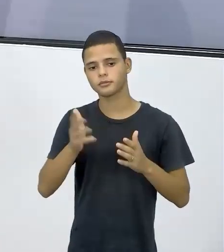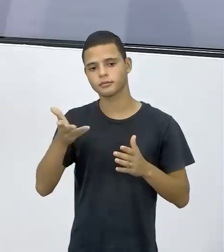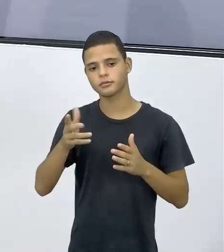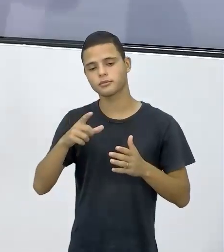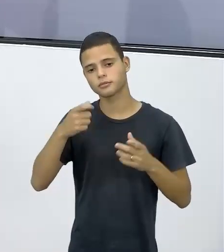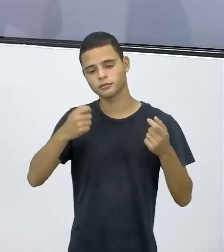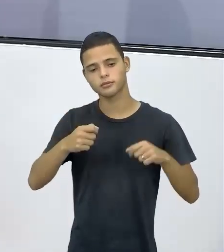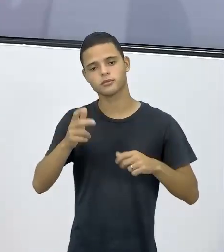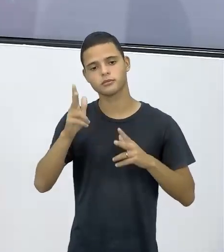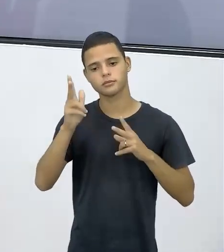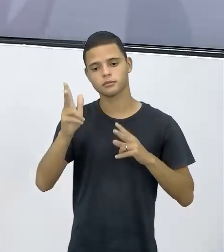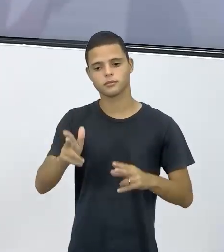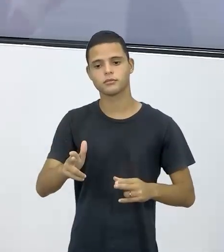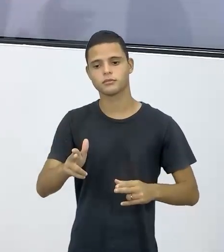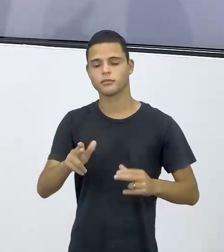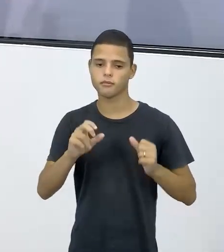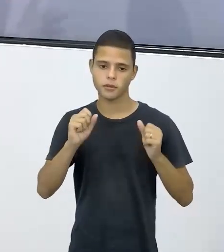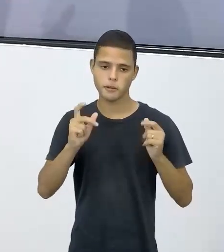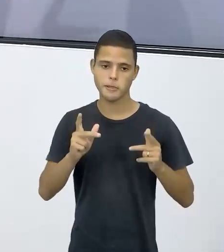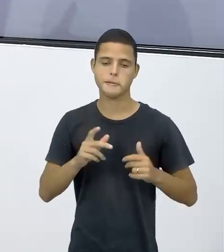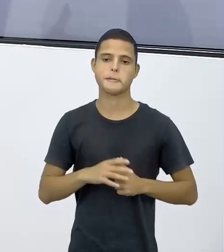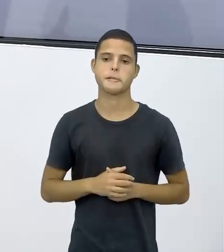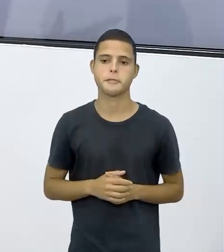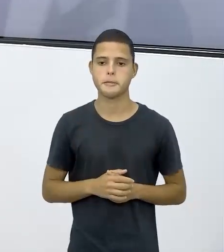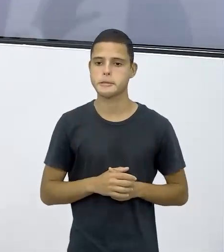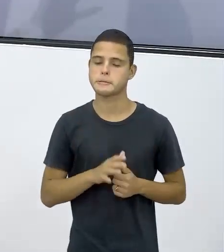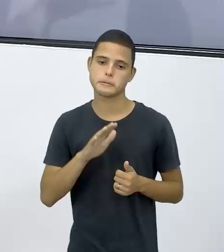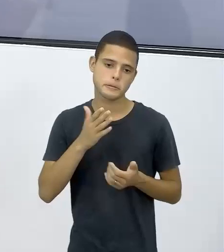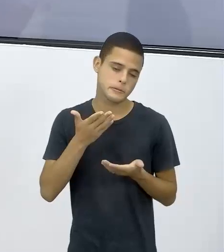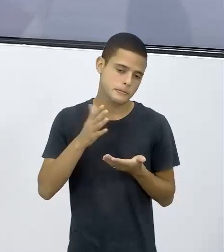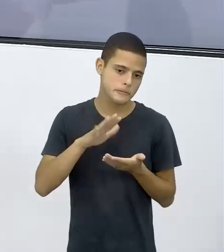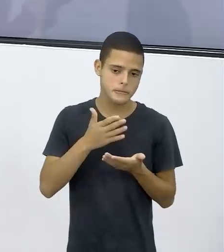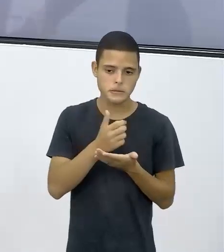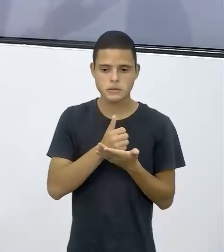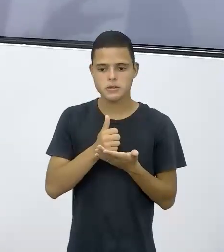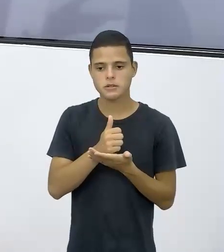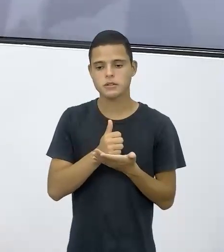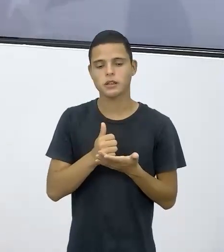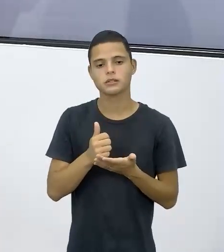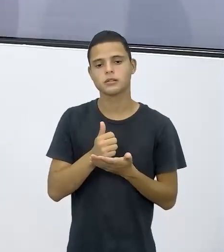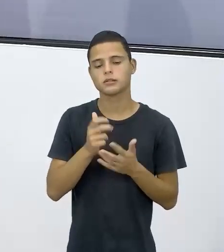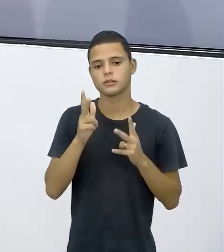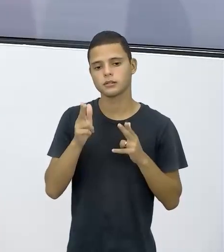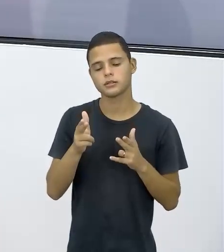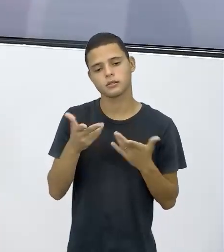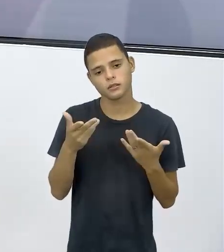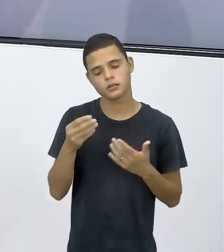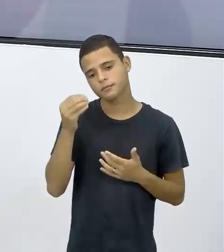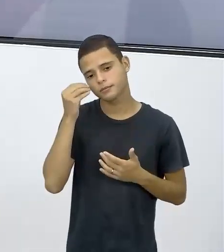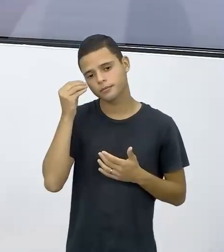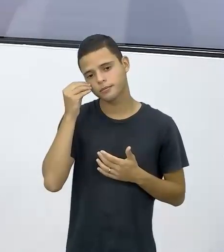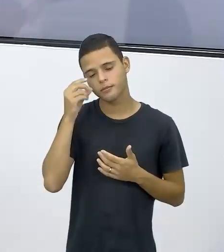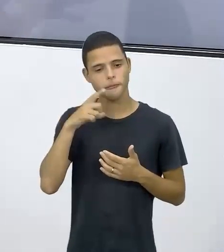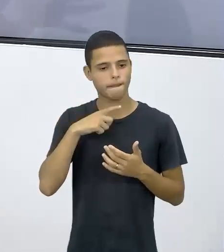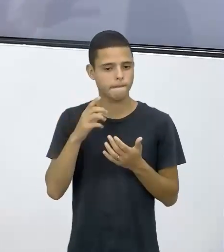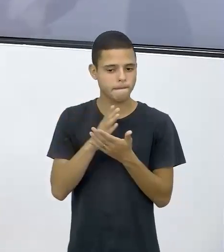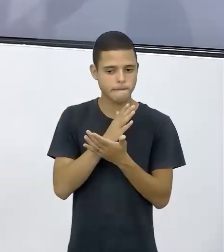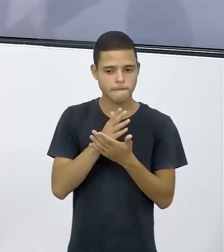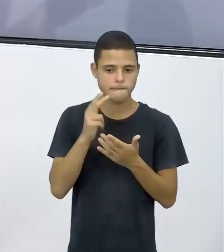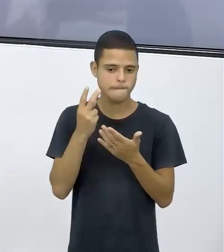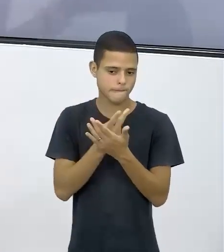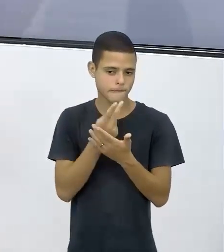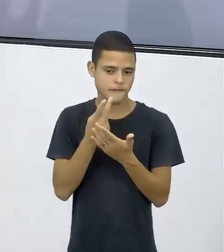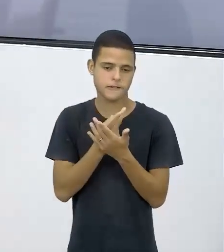certo? Quando você faz essa divisão, tem que dar basicamente igual. Claro que, como é uma prática experimental, a gente tem alguns pequenos